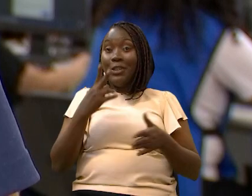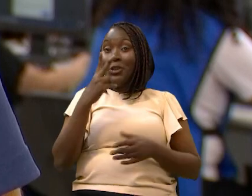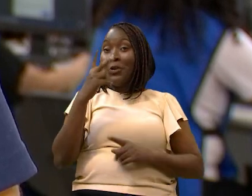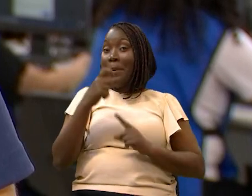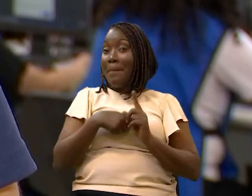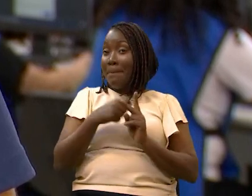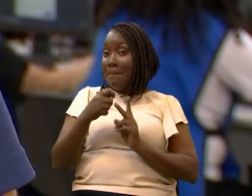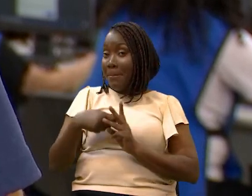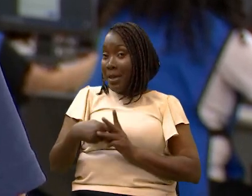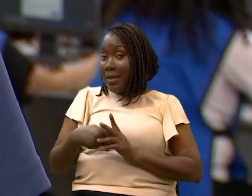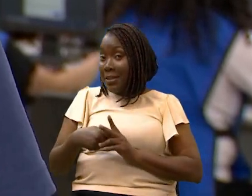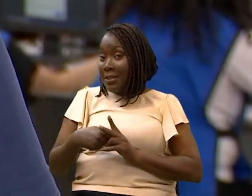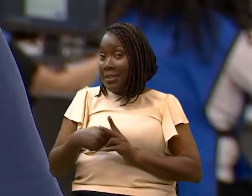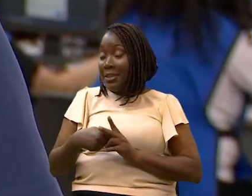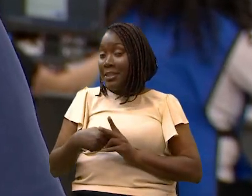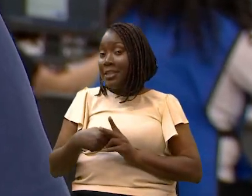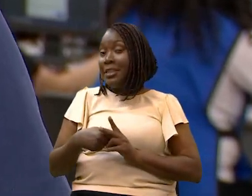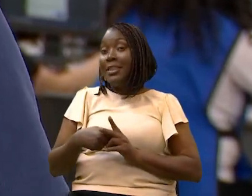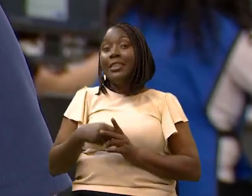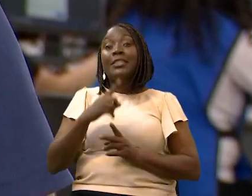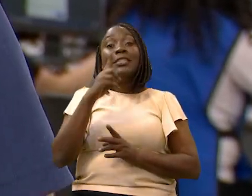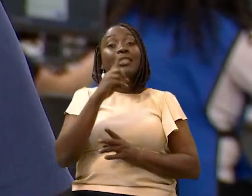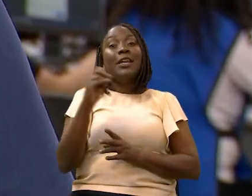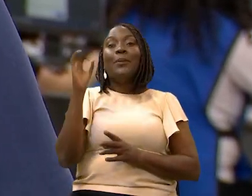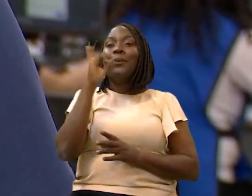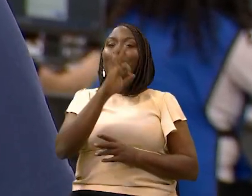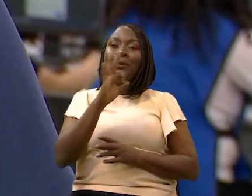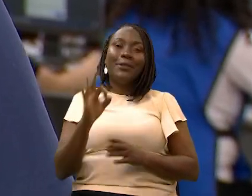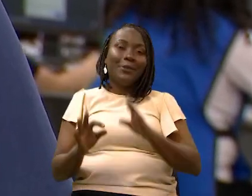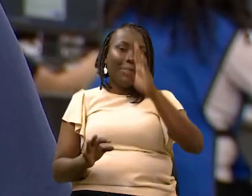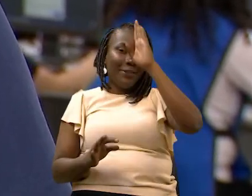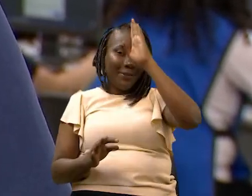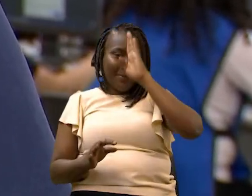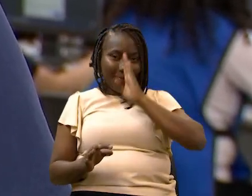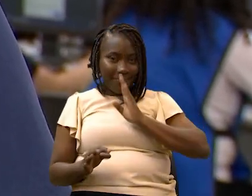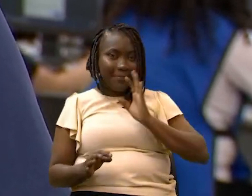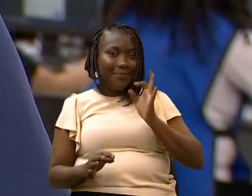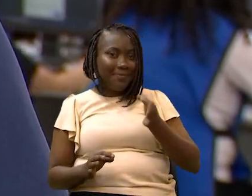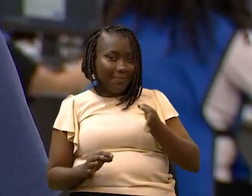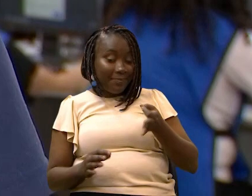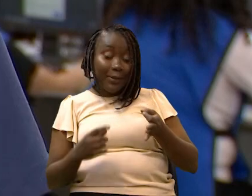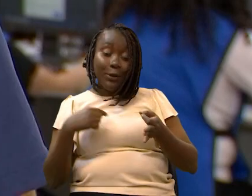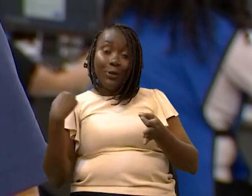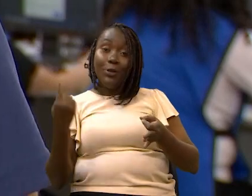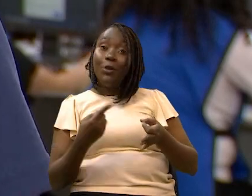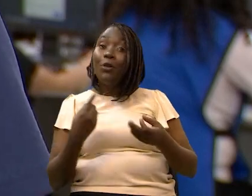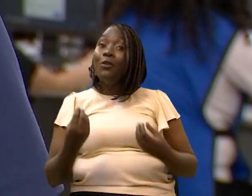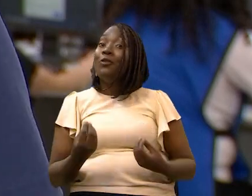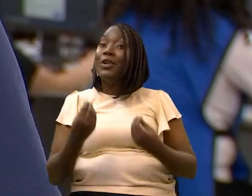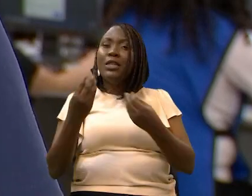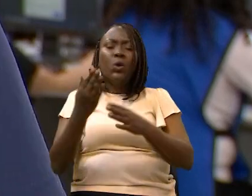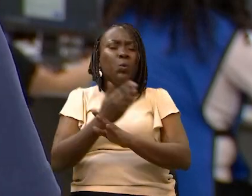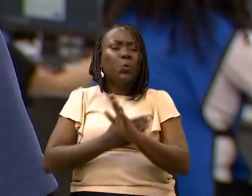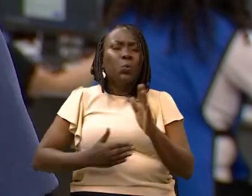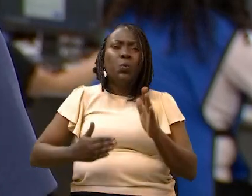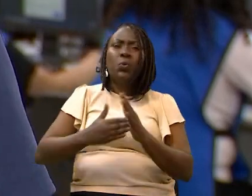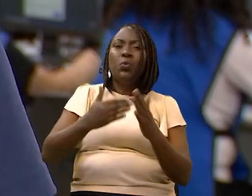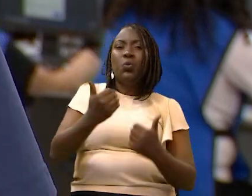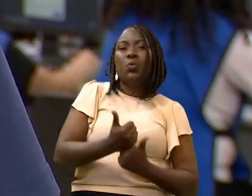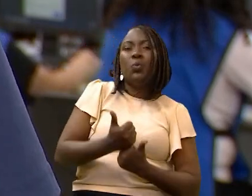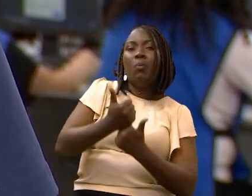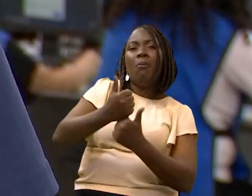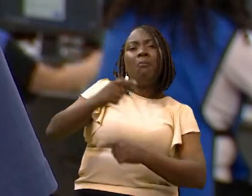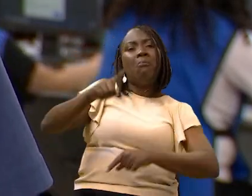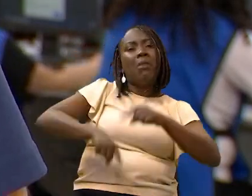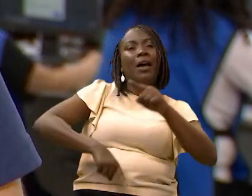de aproximadamente 2 meses, ela é 100% gratuita, tá? Então nós oferecemos aqui todo